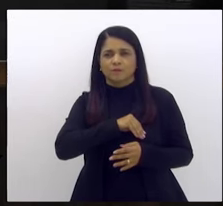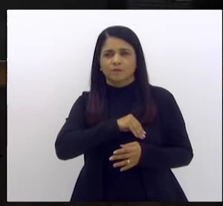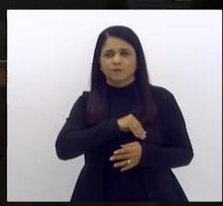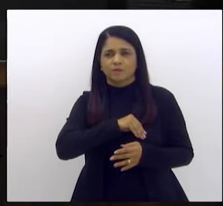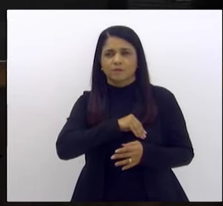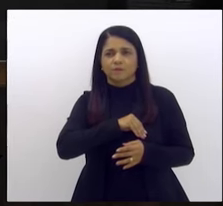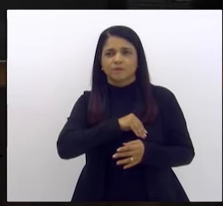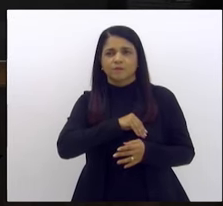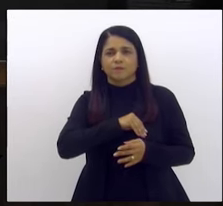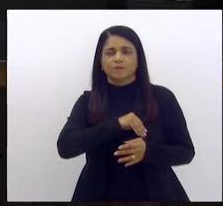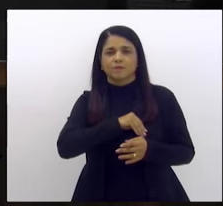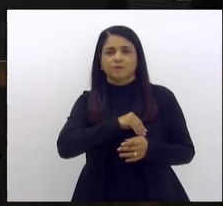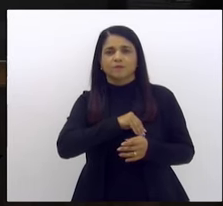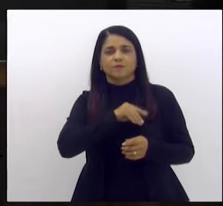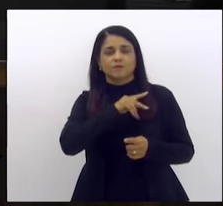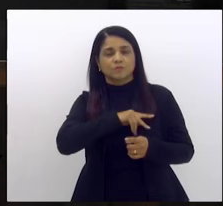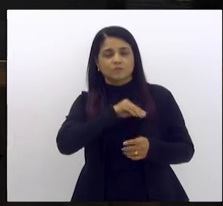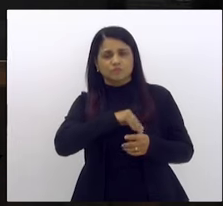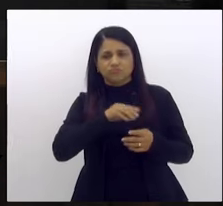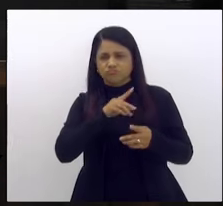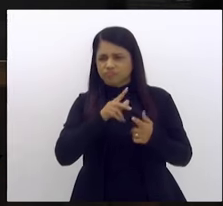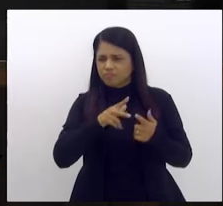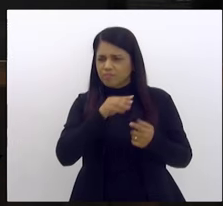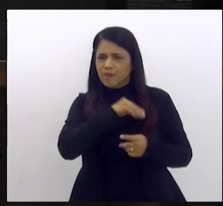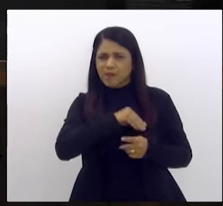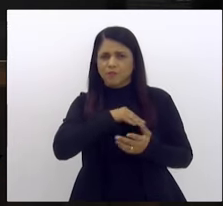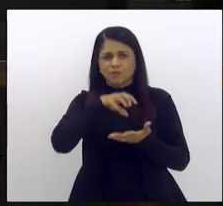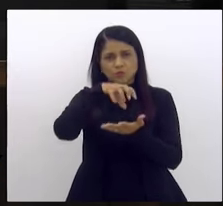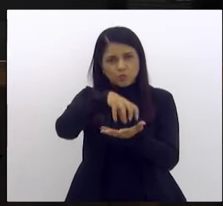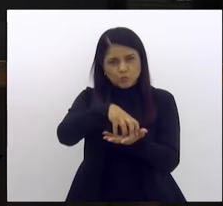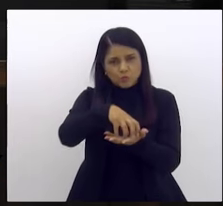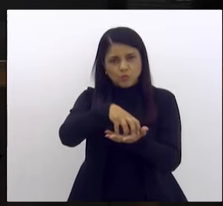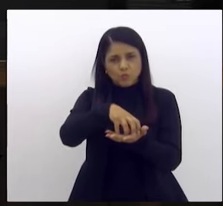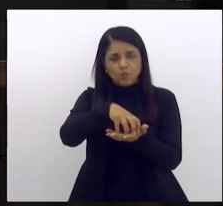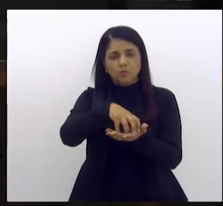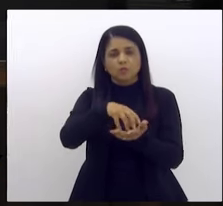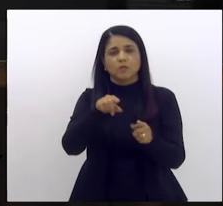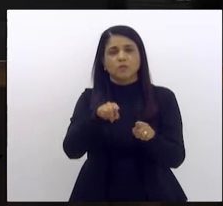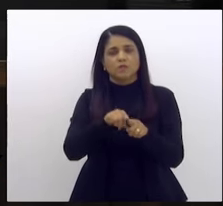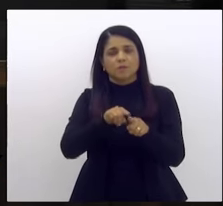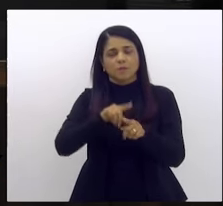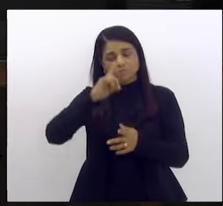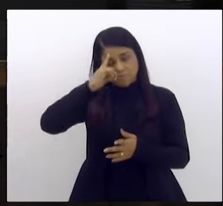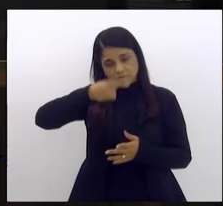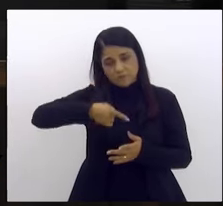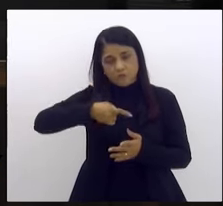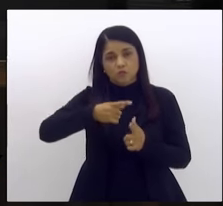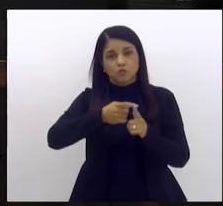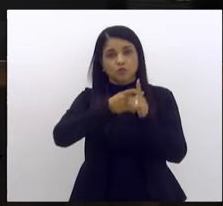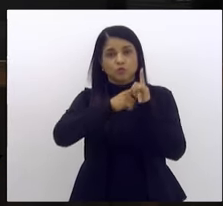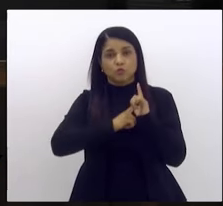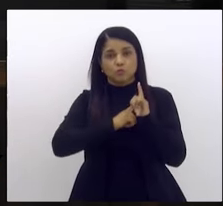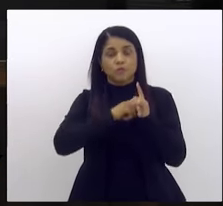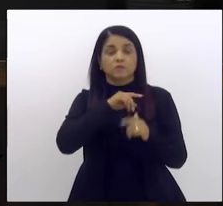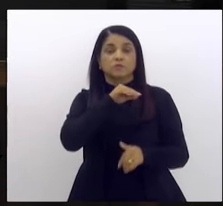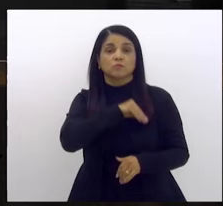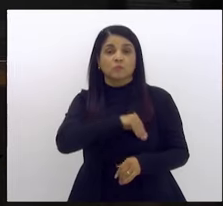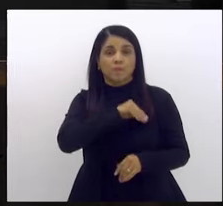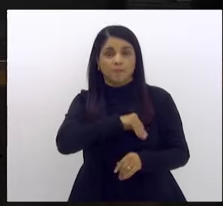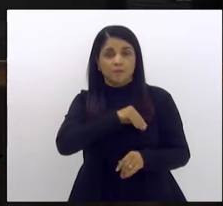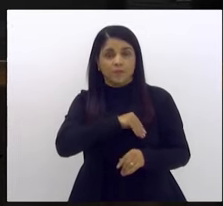manutenção da suspensão do pagamento pessoal de núcleo estruturante, revogação da determinação de suspensão de pagamento relativo